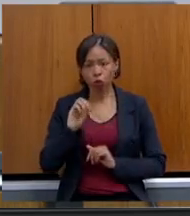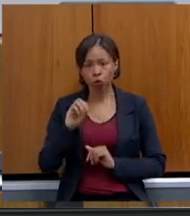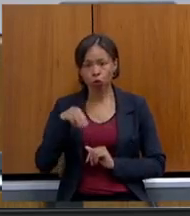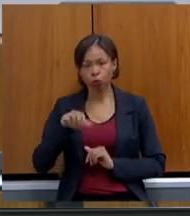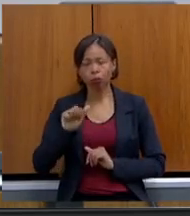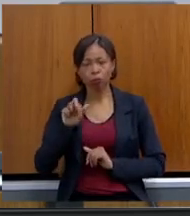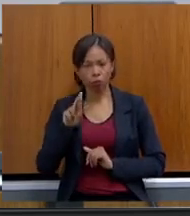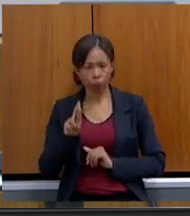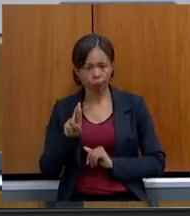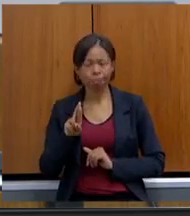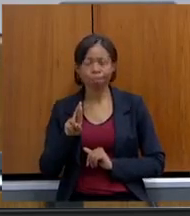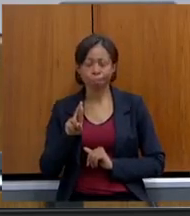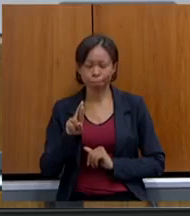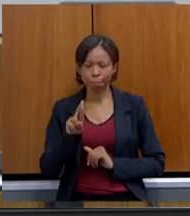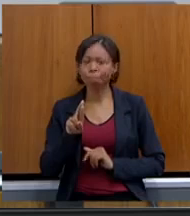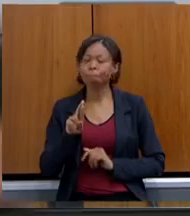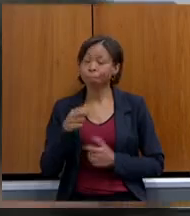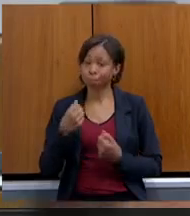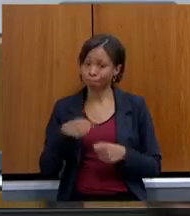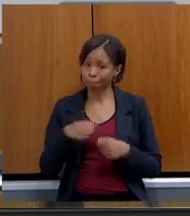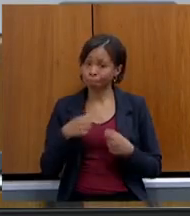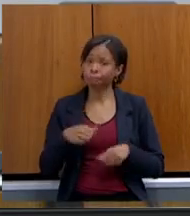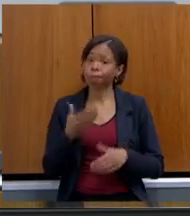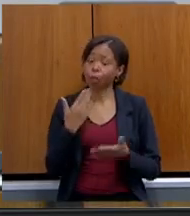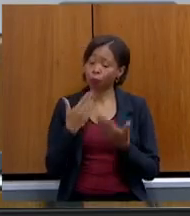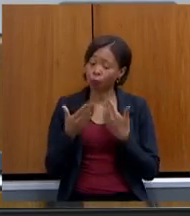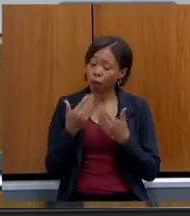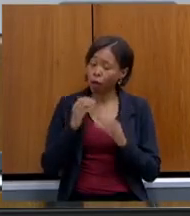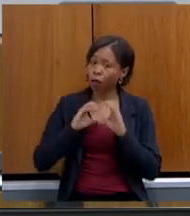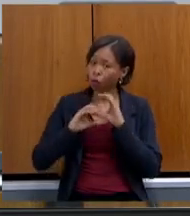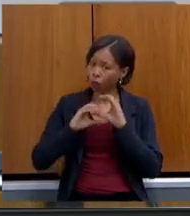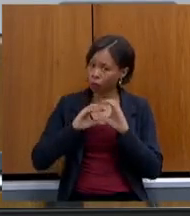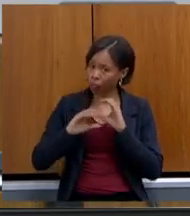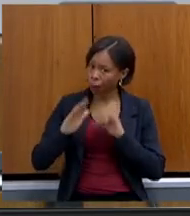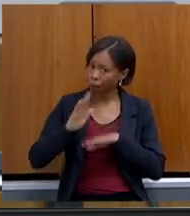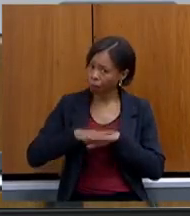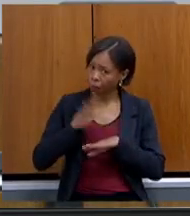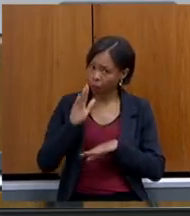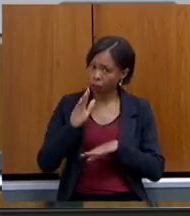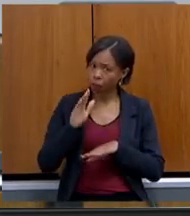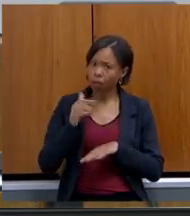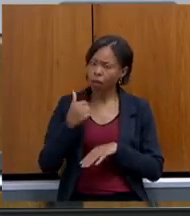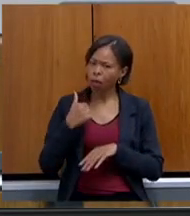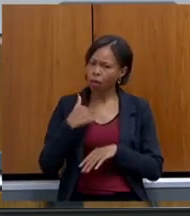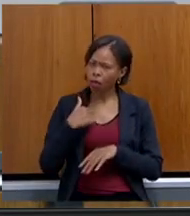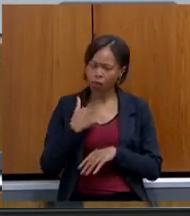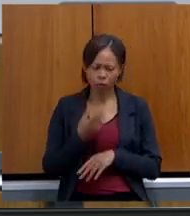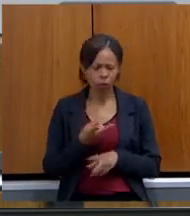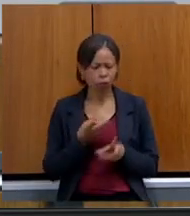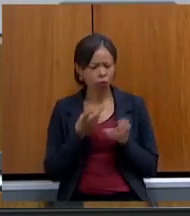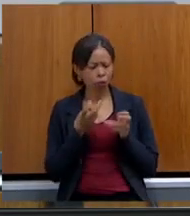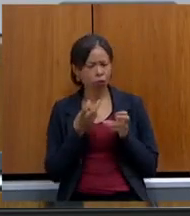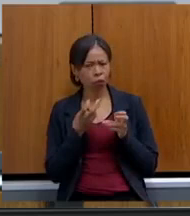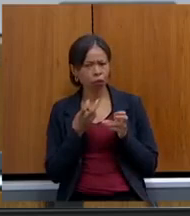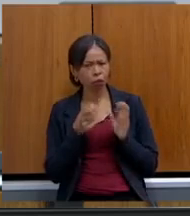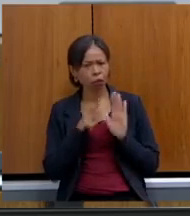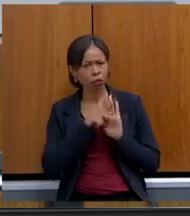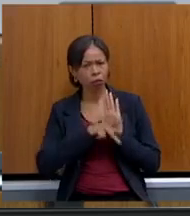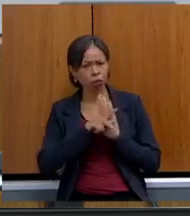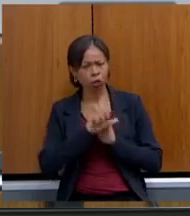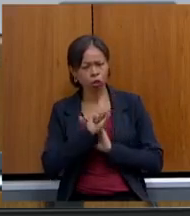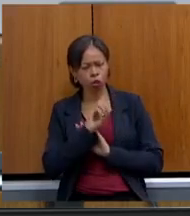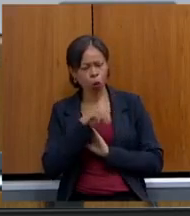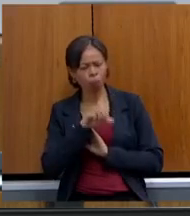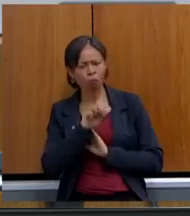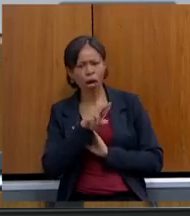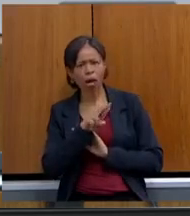precisa da gente tem um pouco mais de diálogo secretário porque eu fiquei sabendo né desse projeto pela imprensa eu que tô aí na base de governo